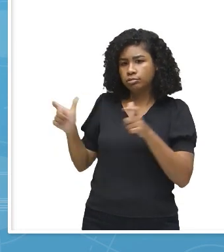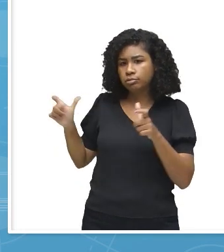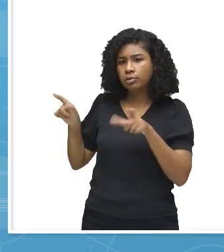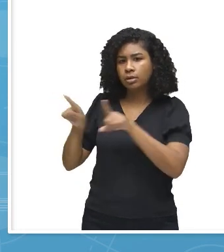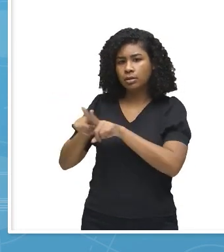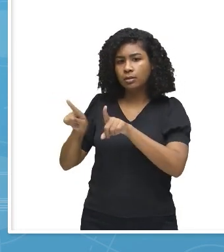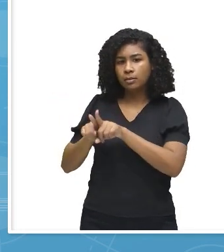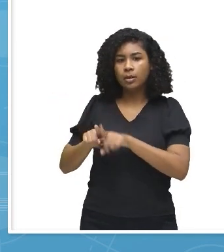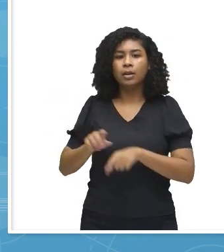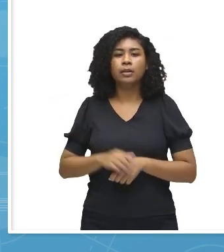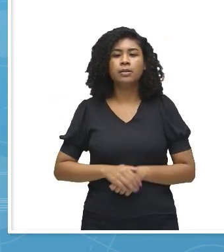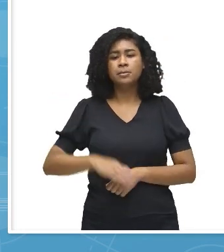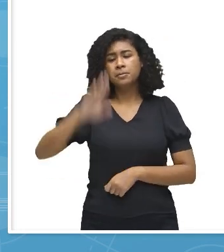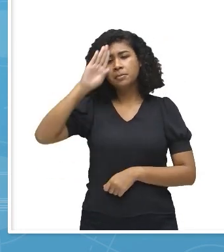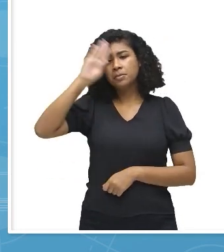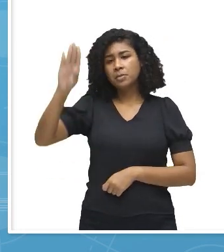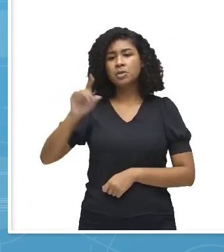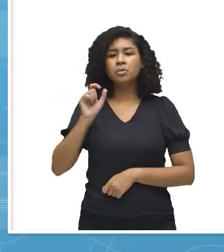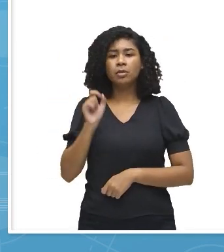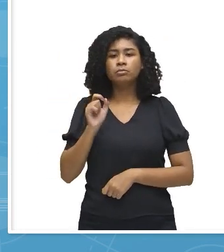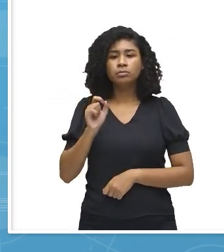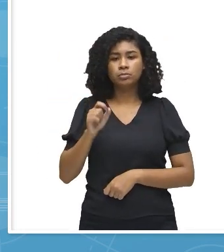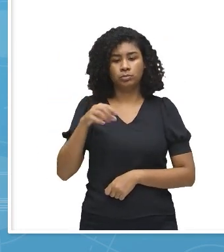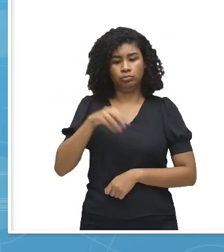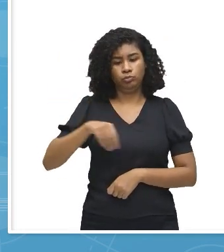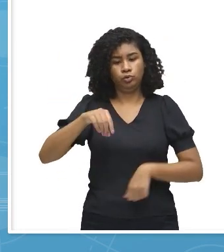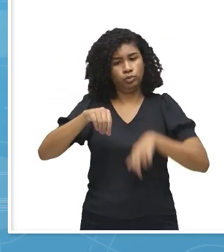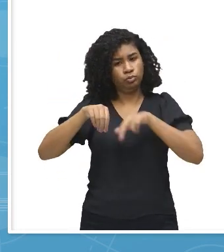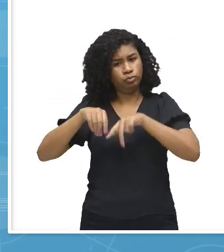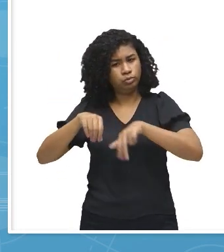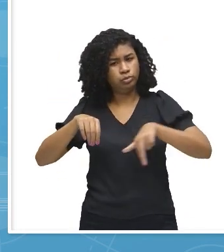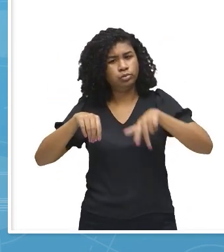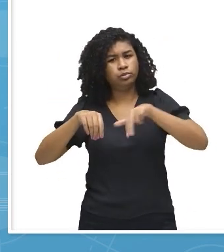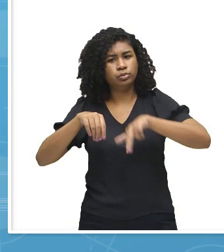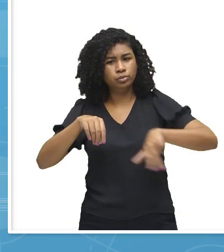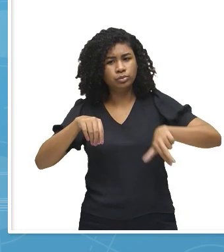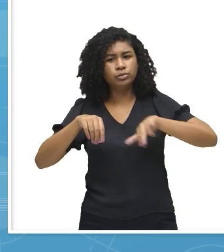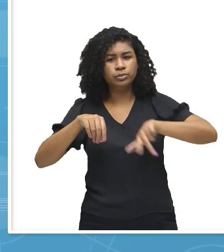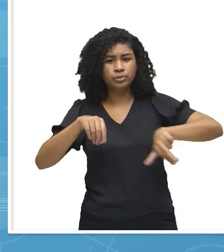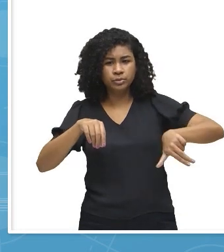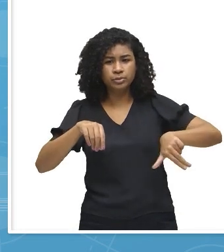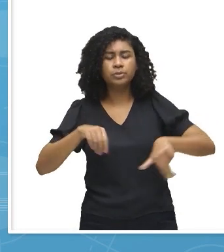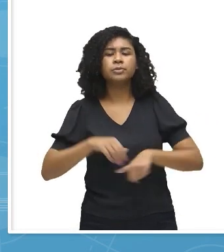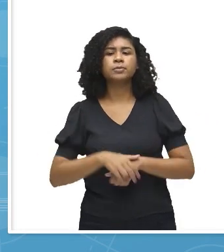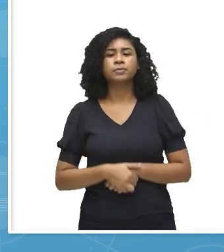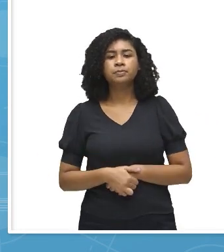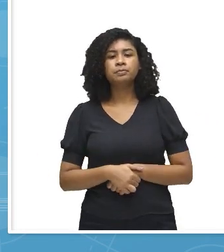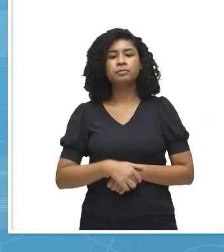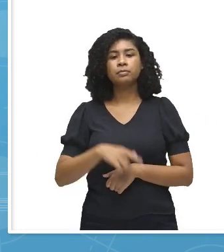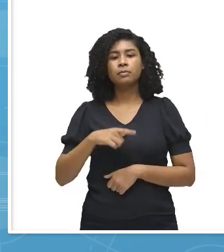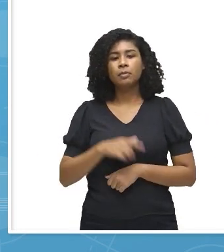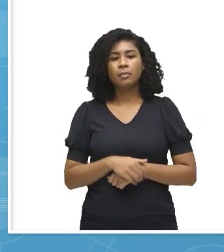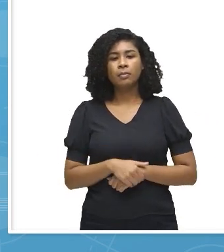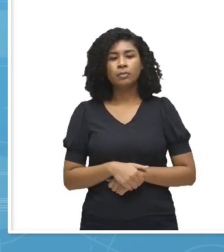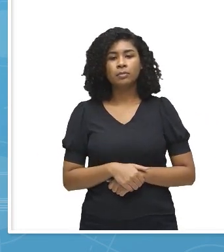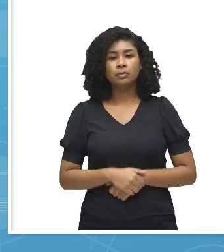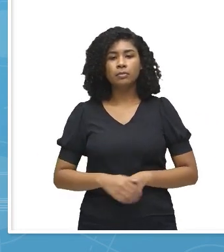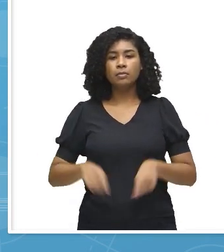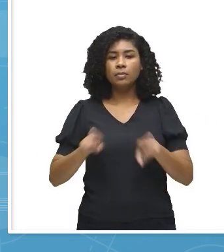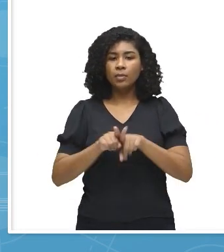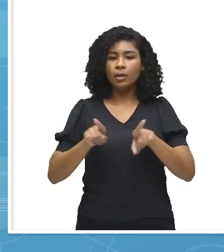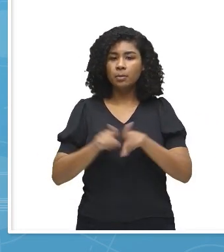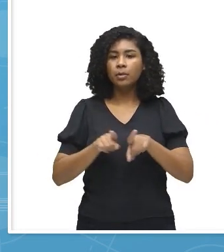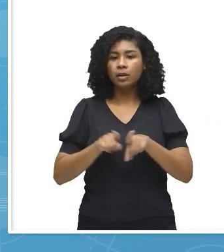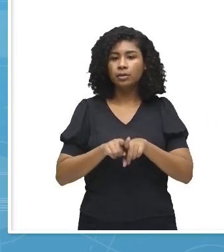a urbanização, que é o crescimento do meio urbano com relação aí ao meio rural, e também a expansão